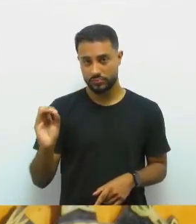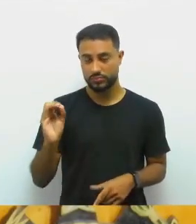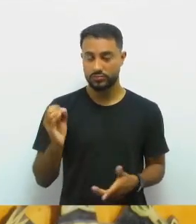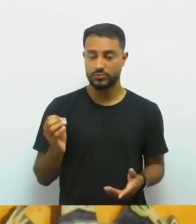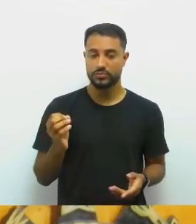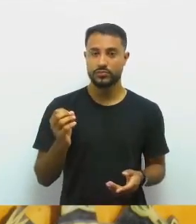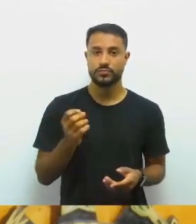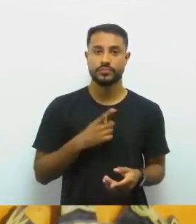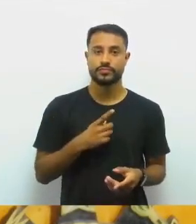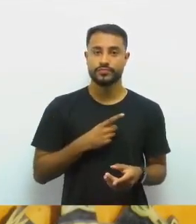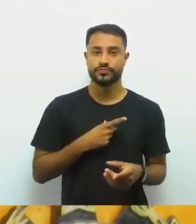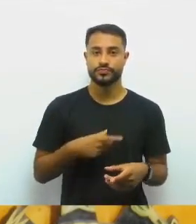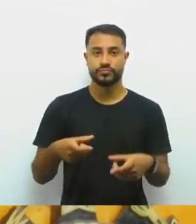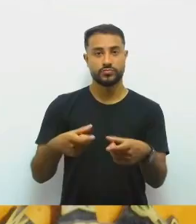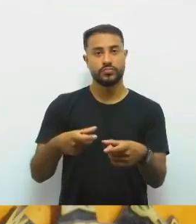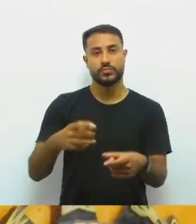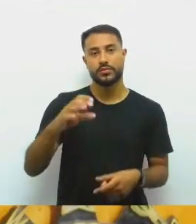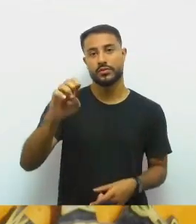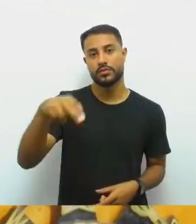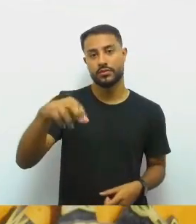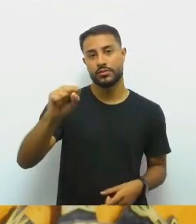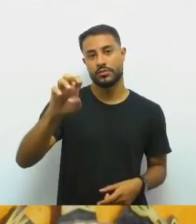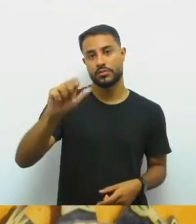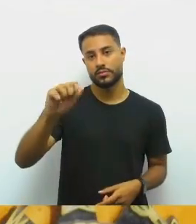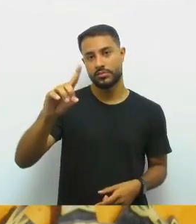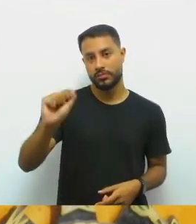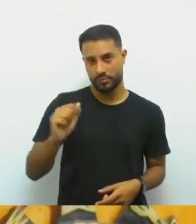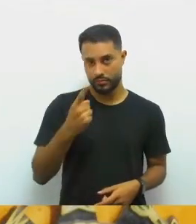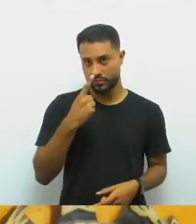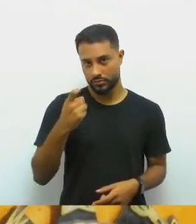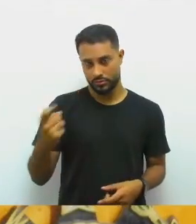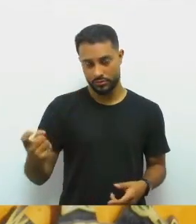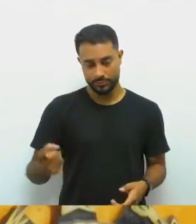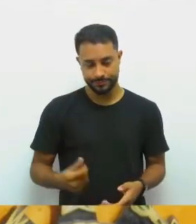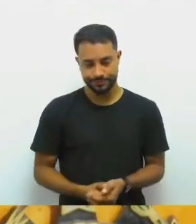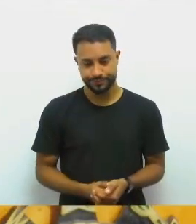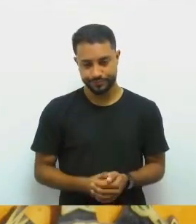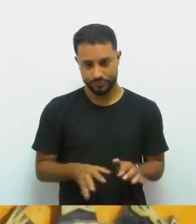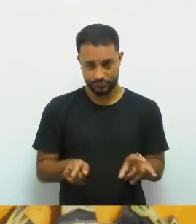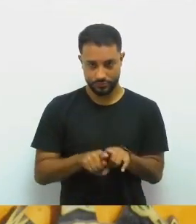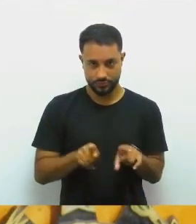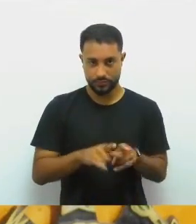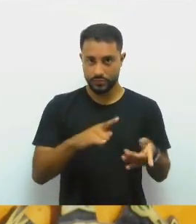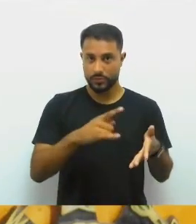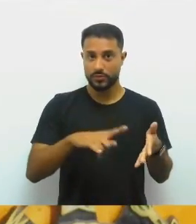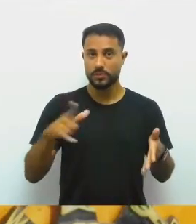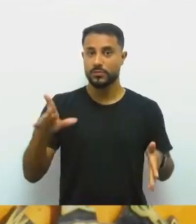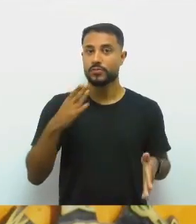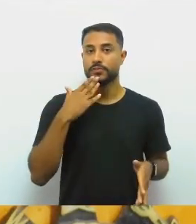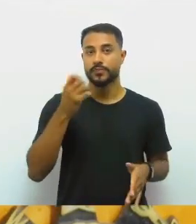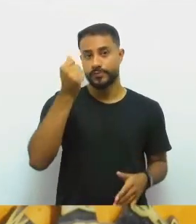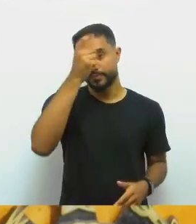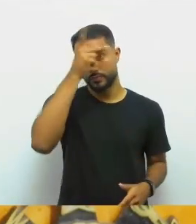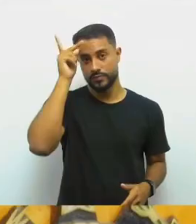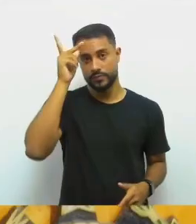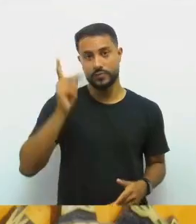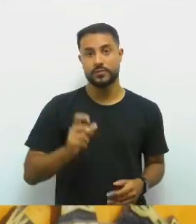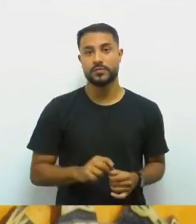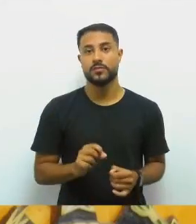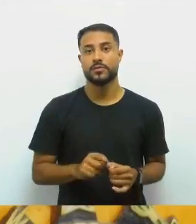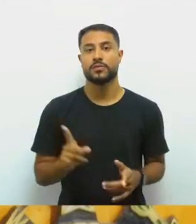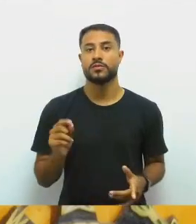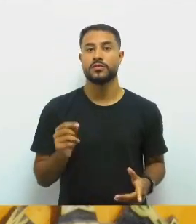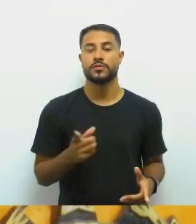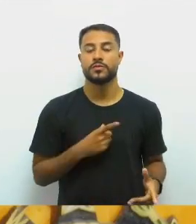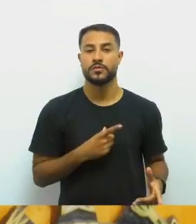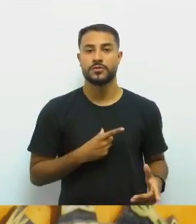Lino, no bairro Enseada. Indicação 3403, indicando ao prefeito municipal a